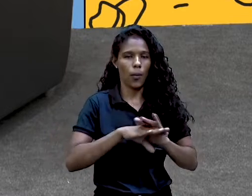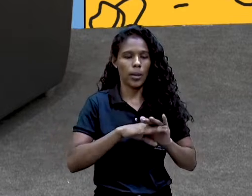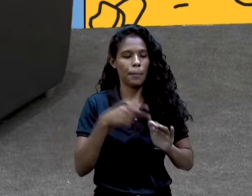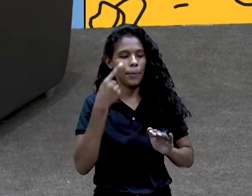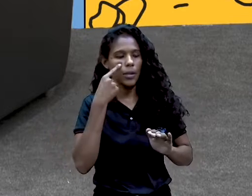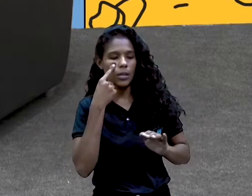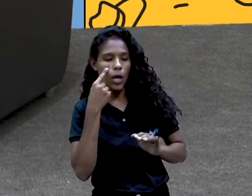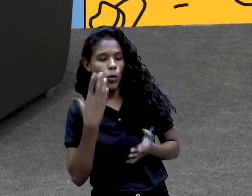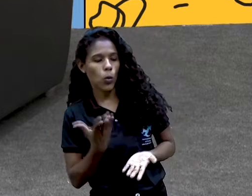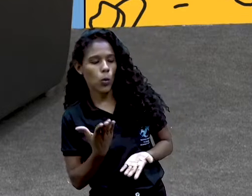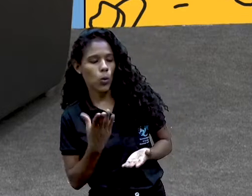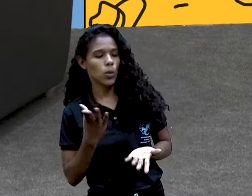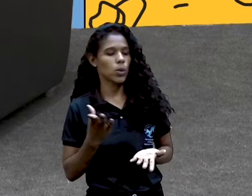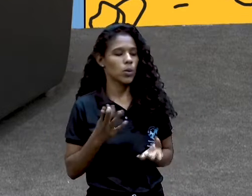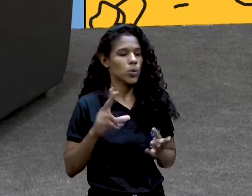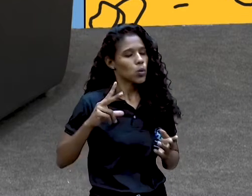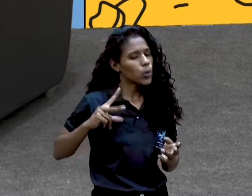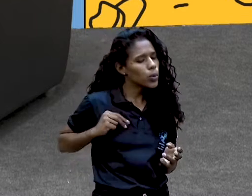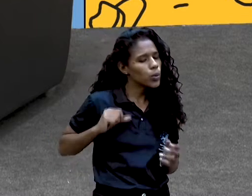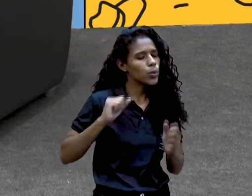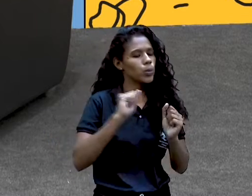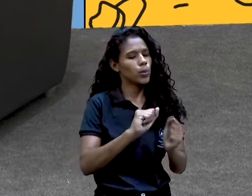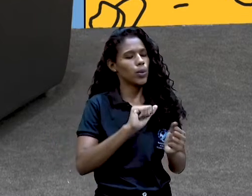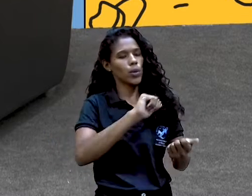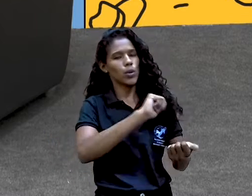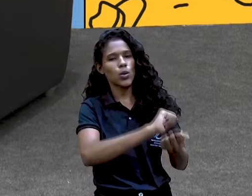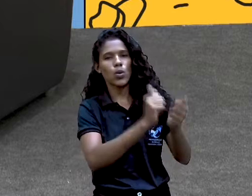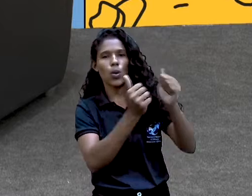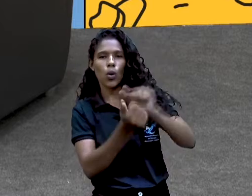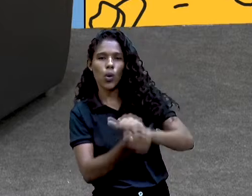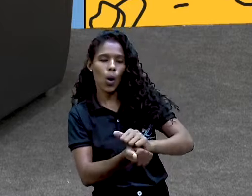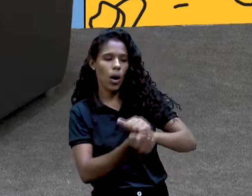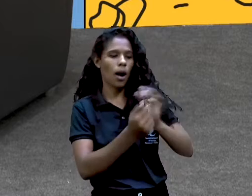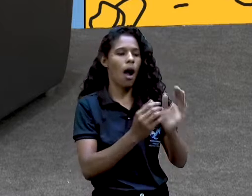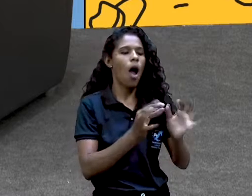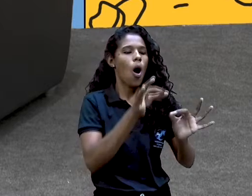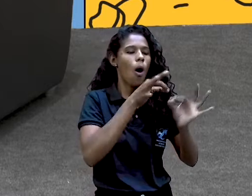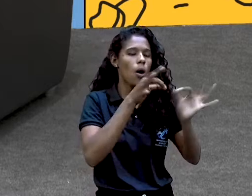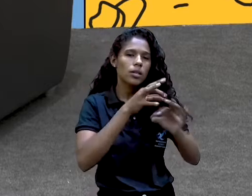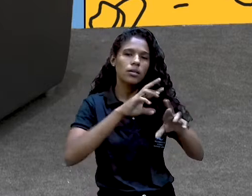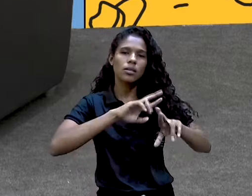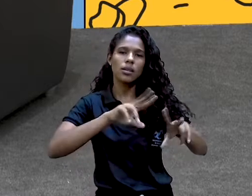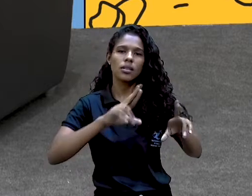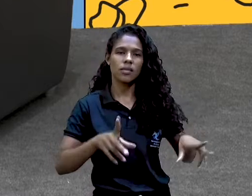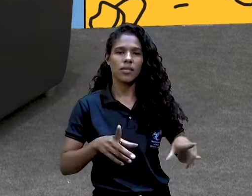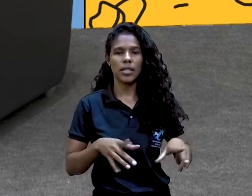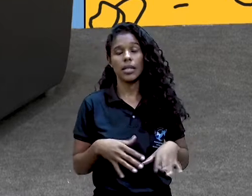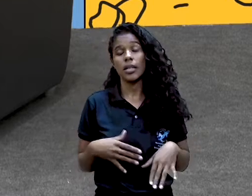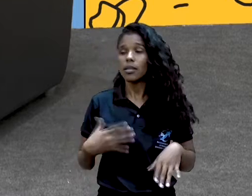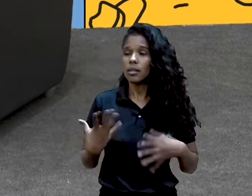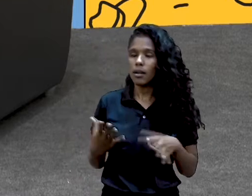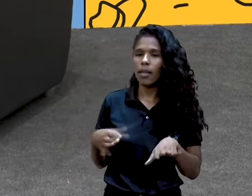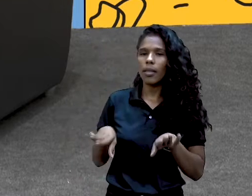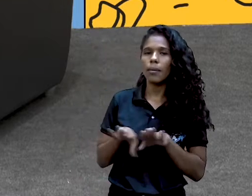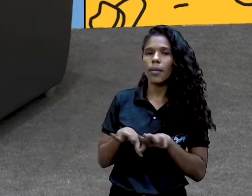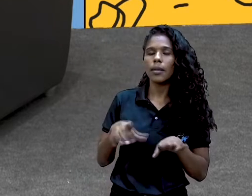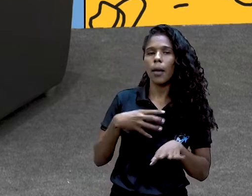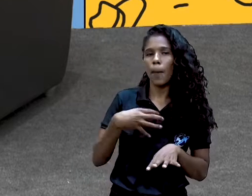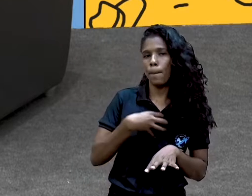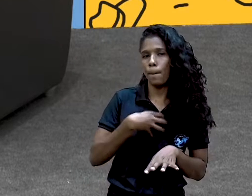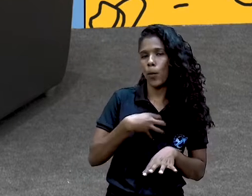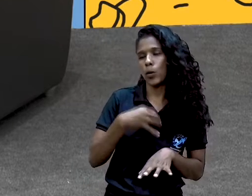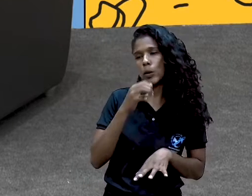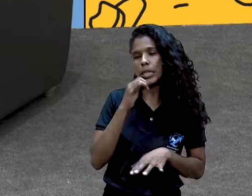vocês. Sabe, na internet, tem vários tutoriais que ensinam você a fazer jogos. Vou ensinar você a fazer um brinquedo. Com o quê?